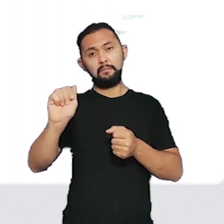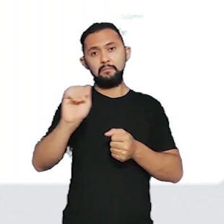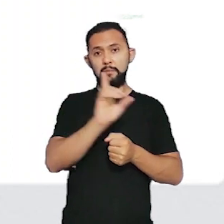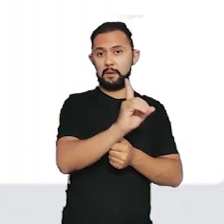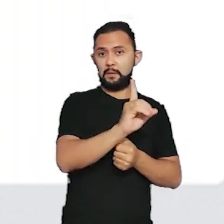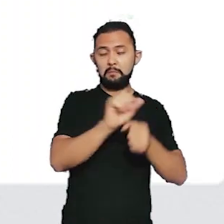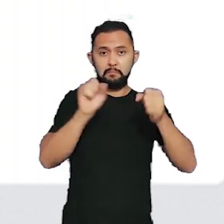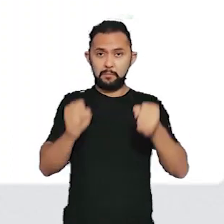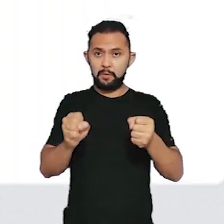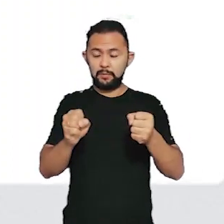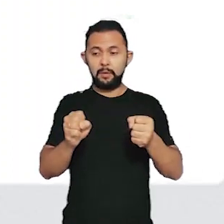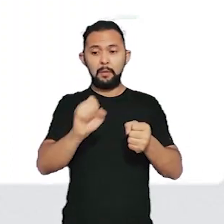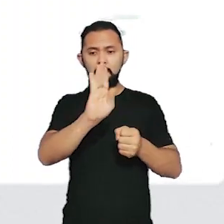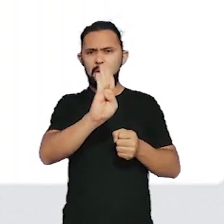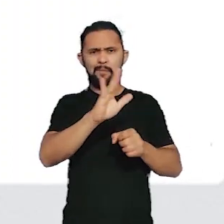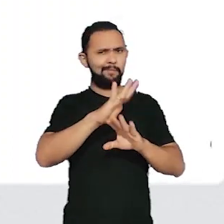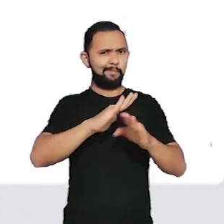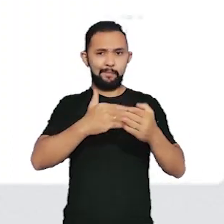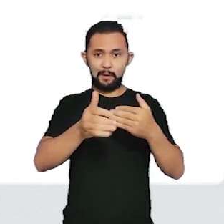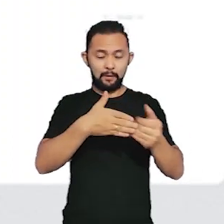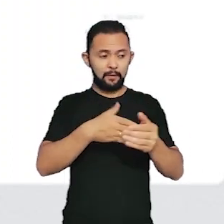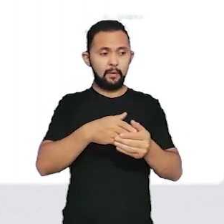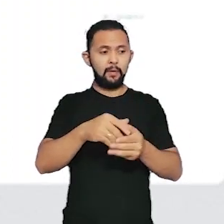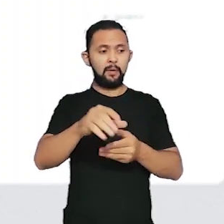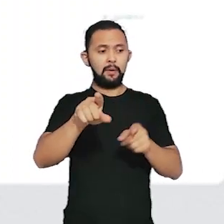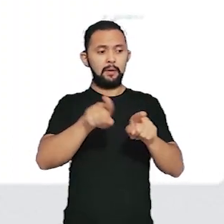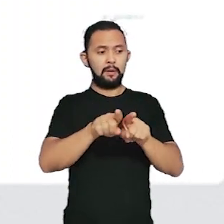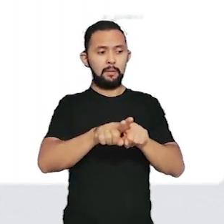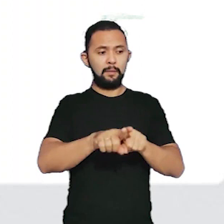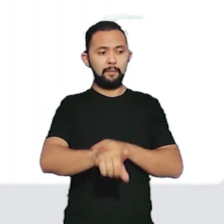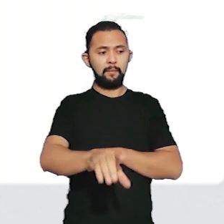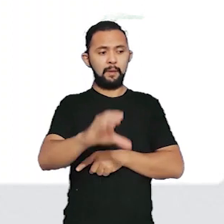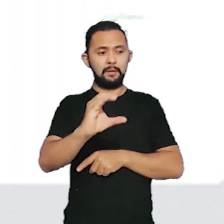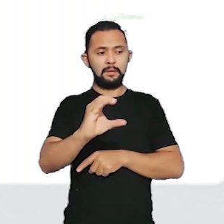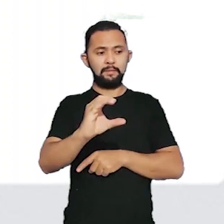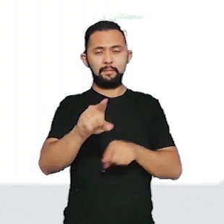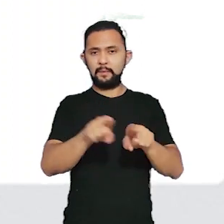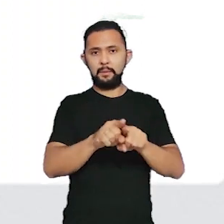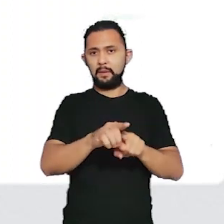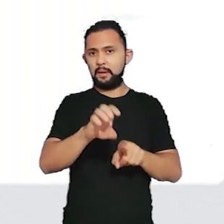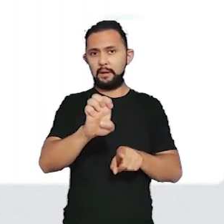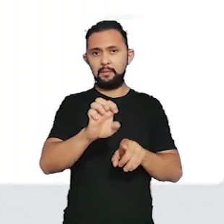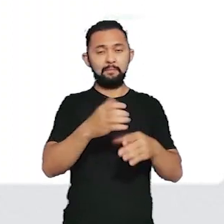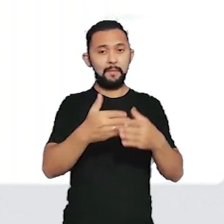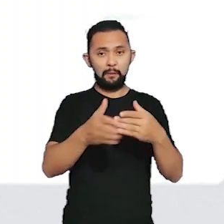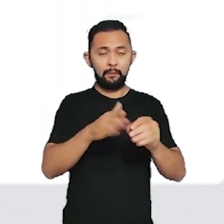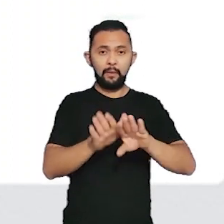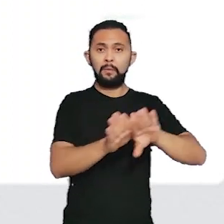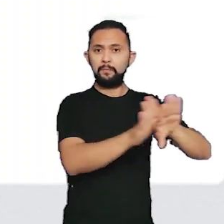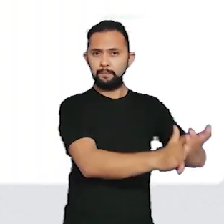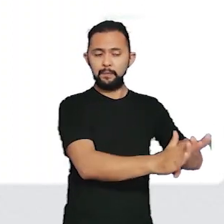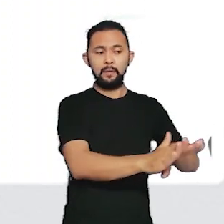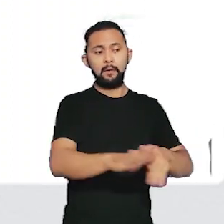letra B, já posso eliminar a letra C e já posso eliminar a letra E, tá? Então, esse para eu já sei que vai te trazer a ideia